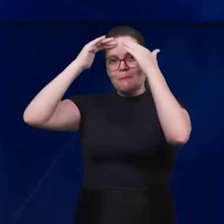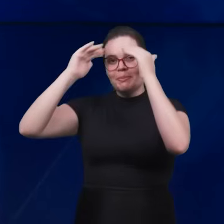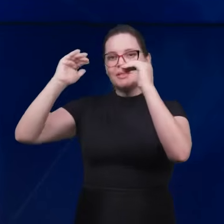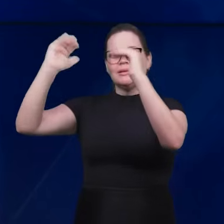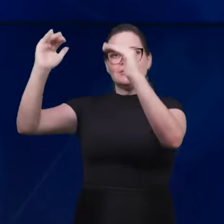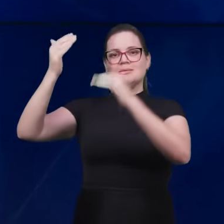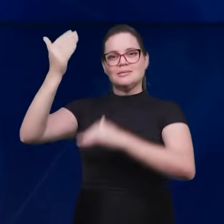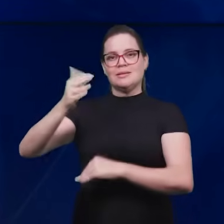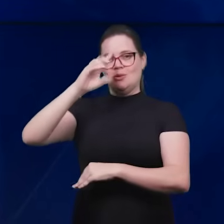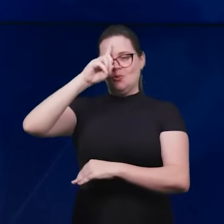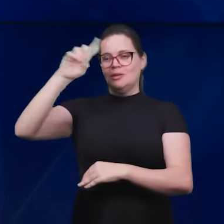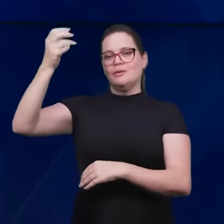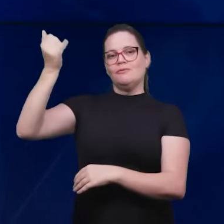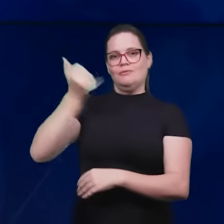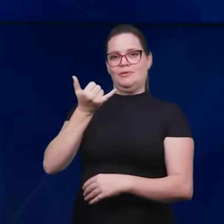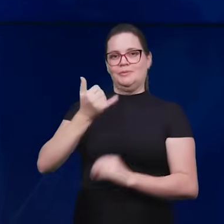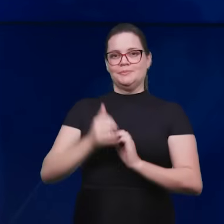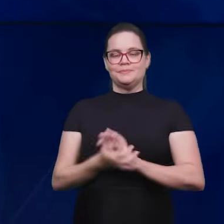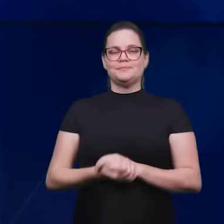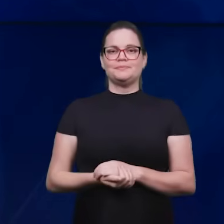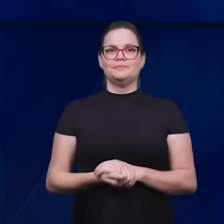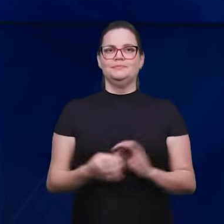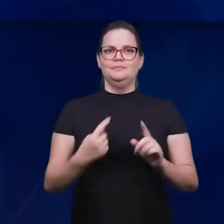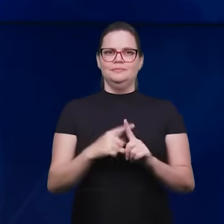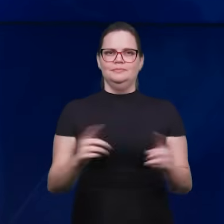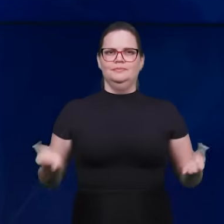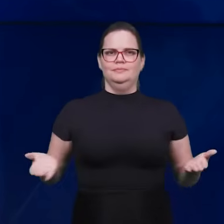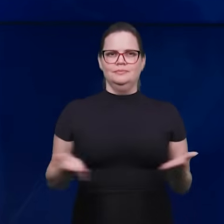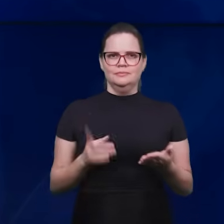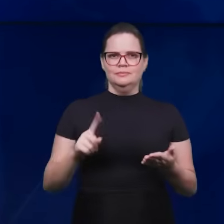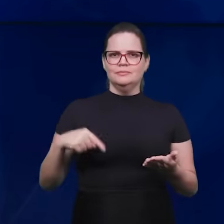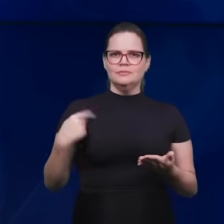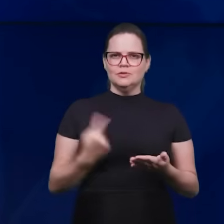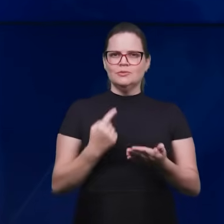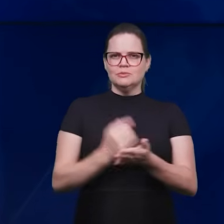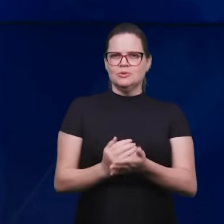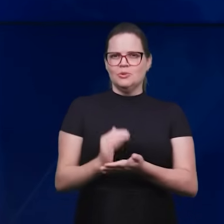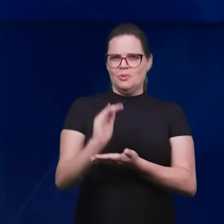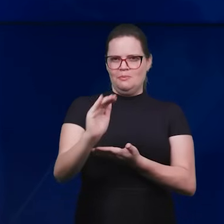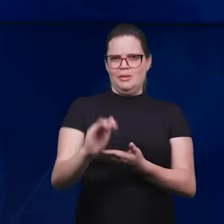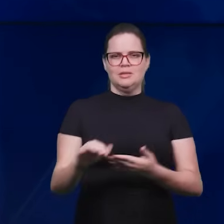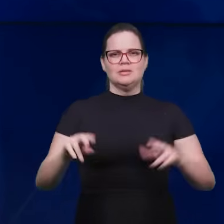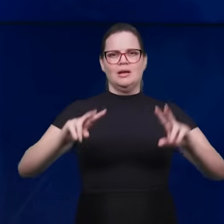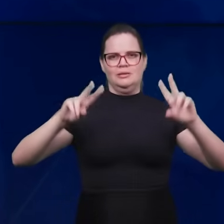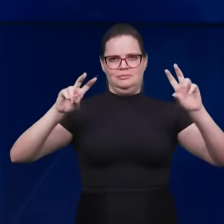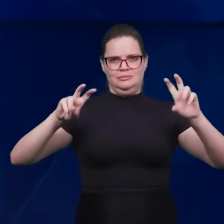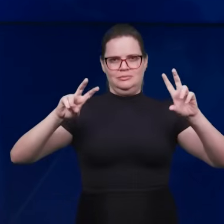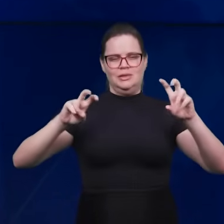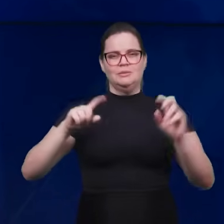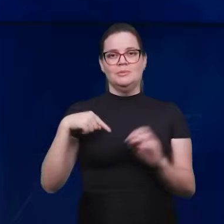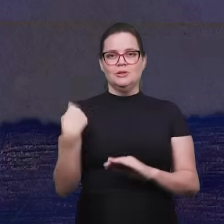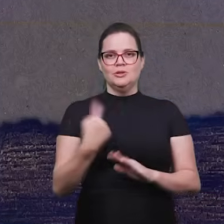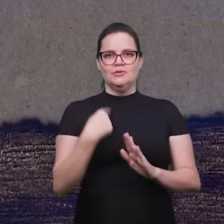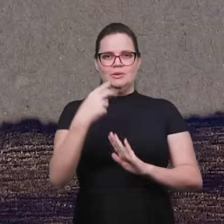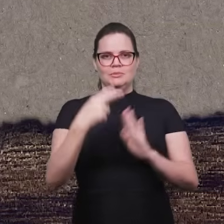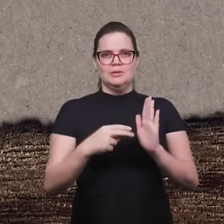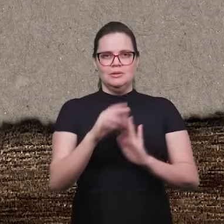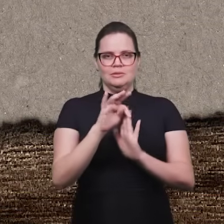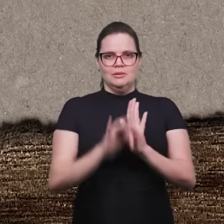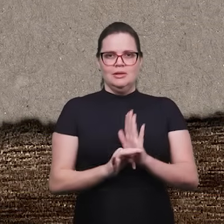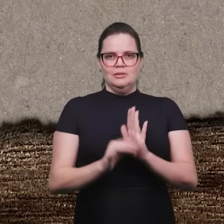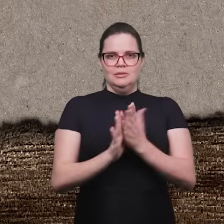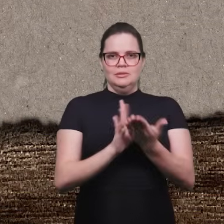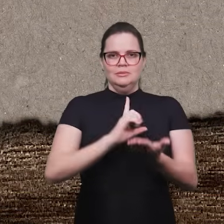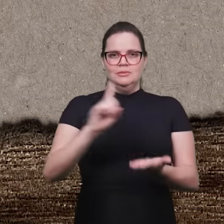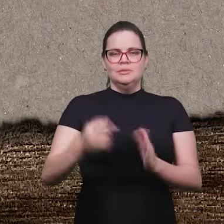suas orientações. Mas agora queremos dar início a esse tema lendo um texto da Palavra de Deus,